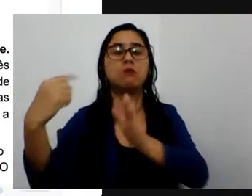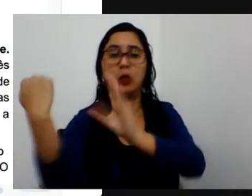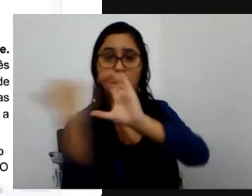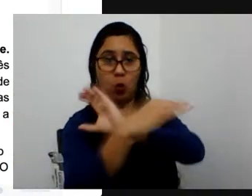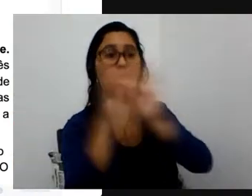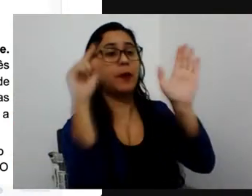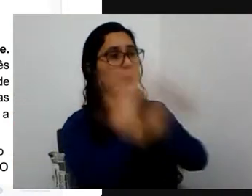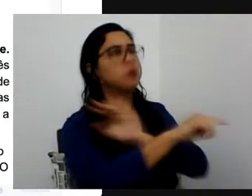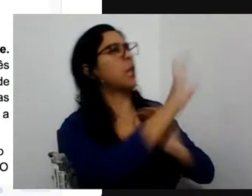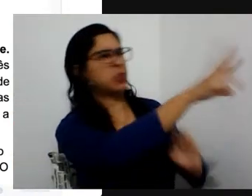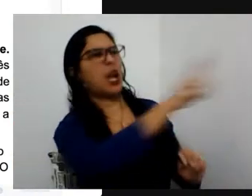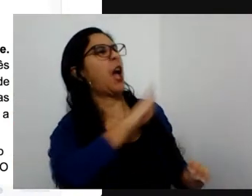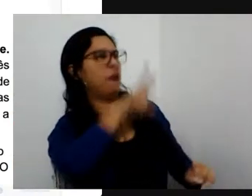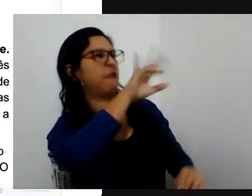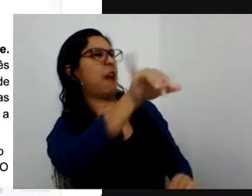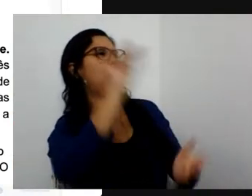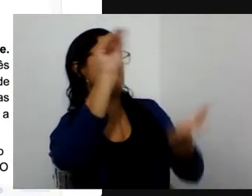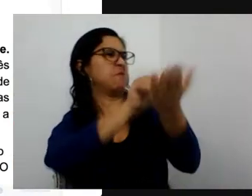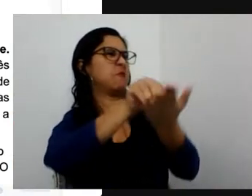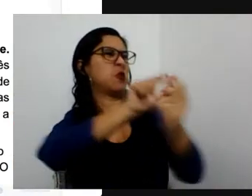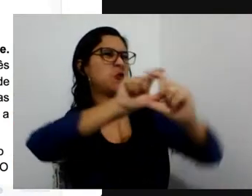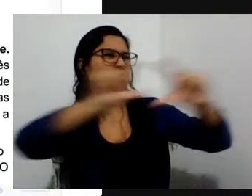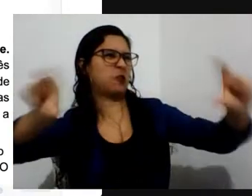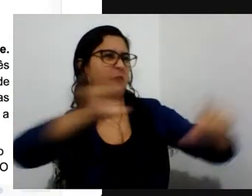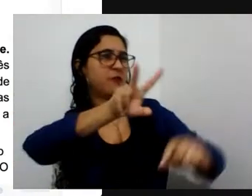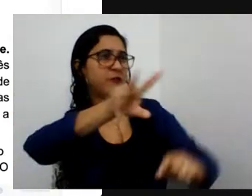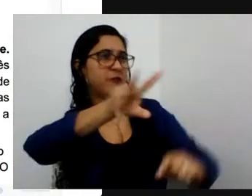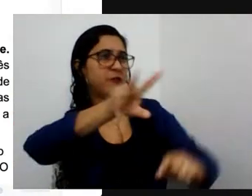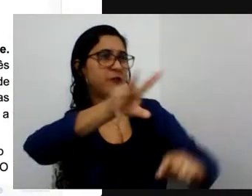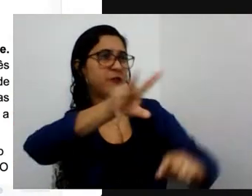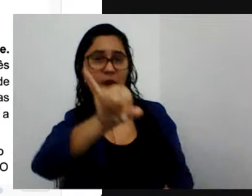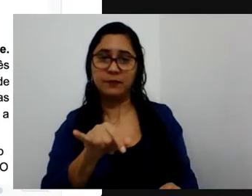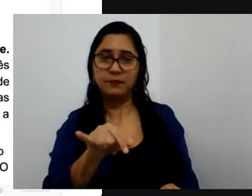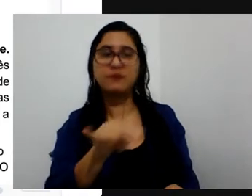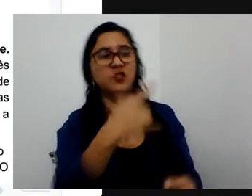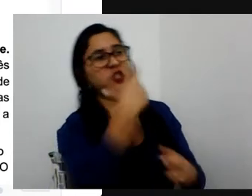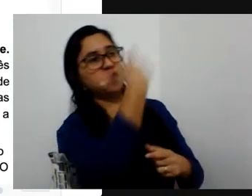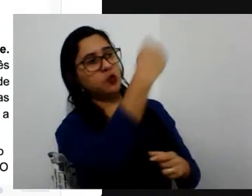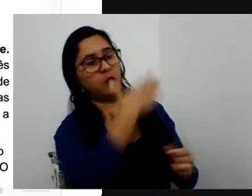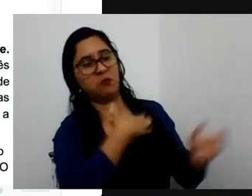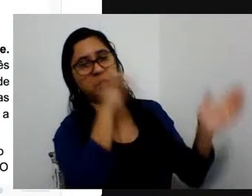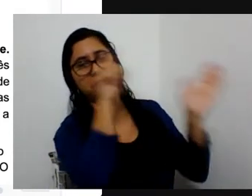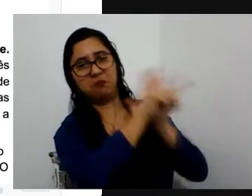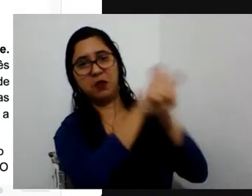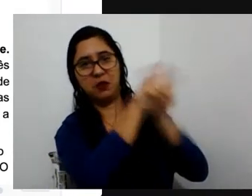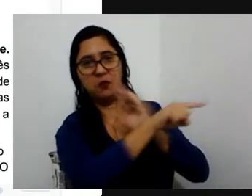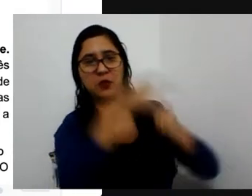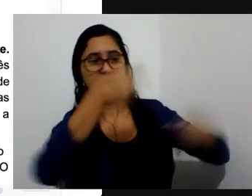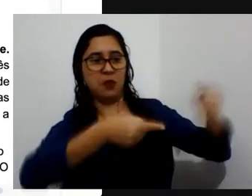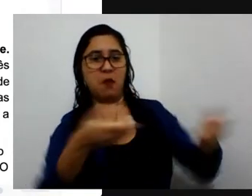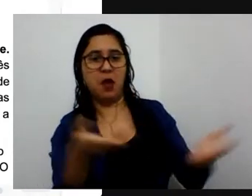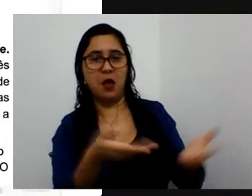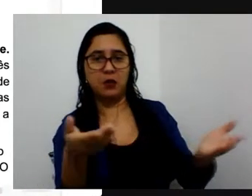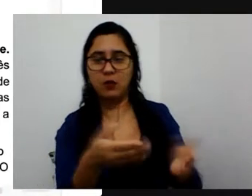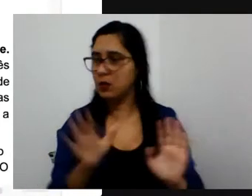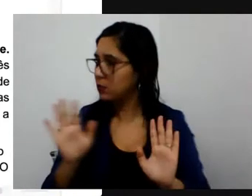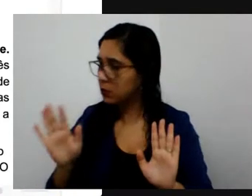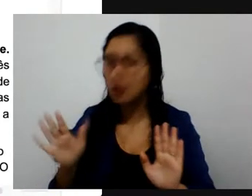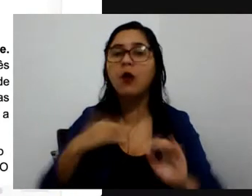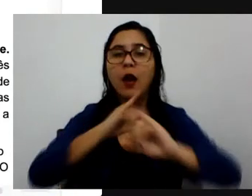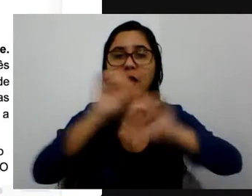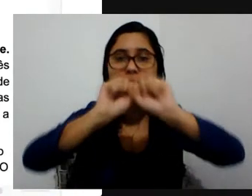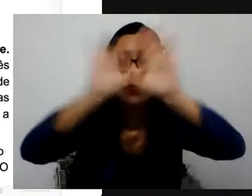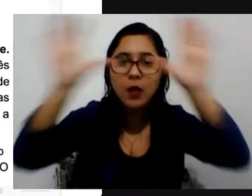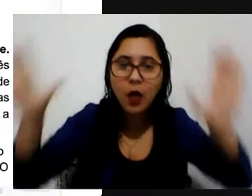comissão teria confirmado que a sua pergunta havia sido lida para o debate de hoje. A comissão esclarece que